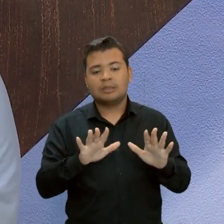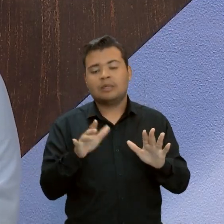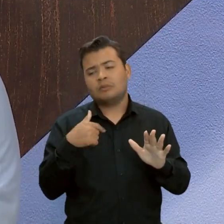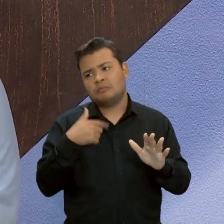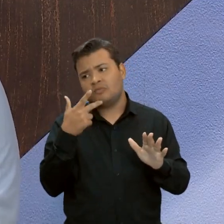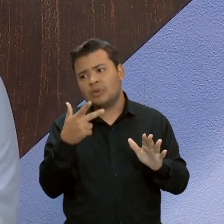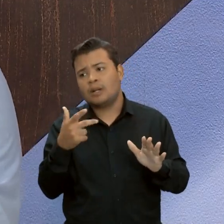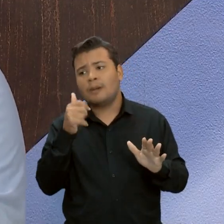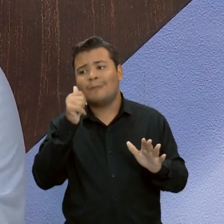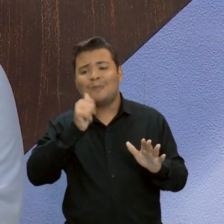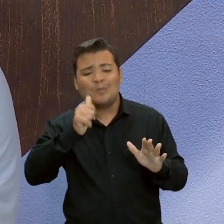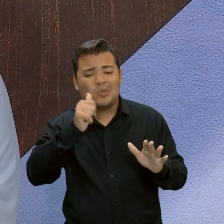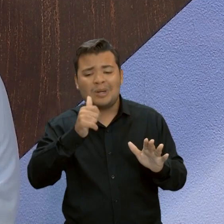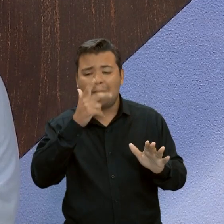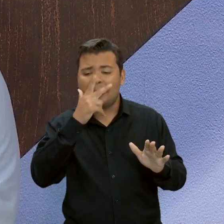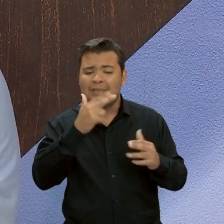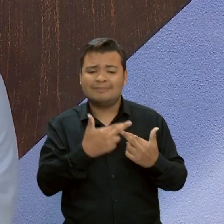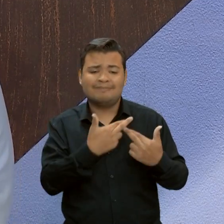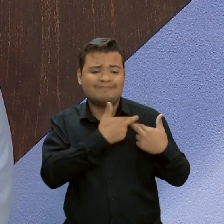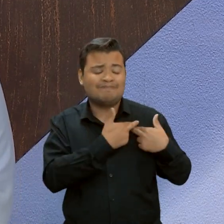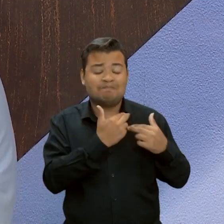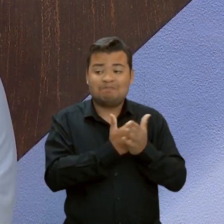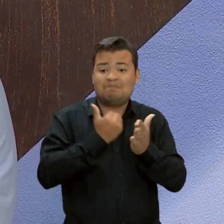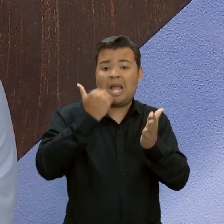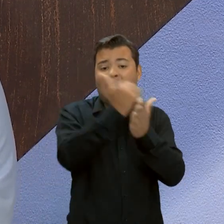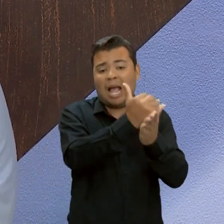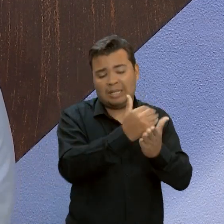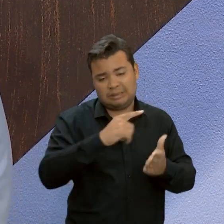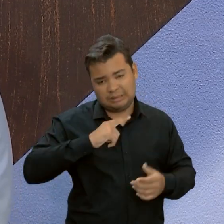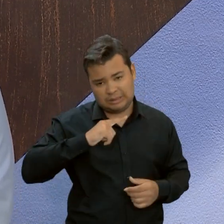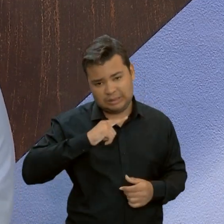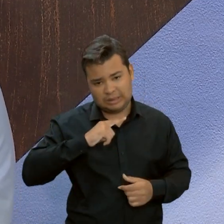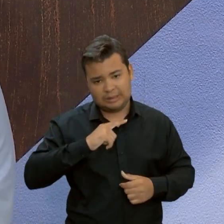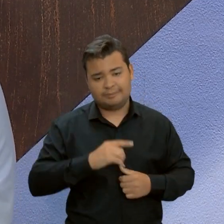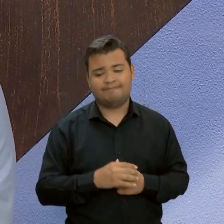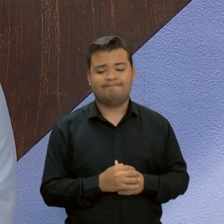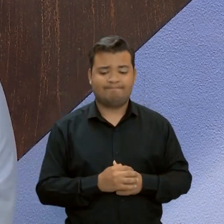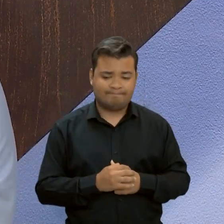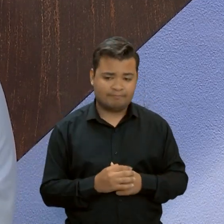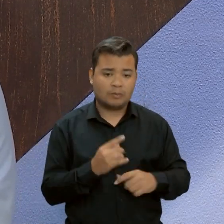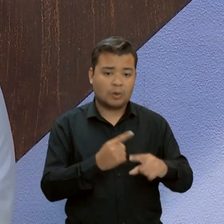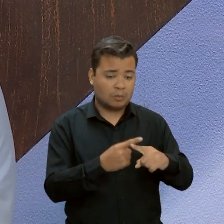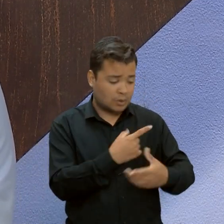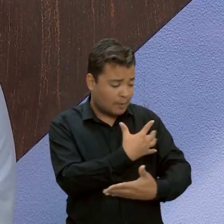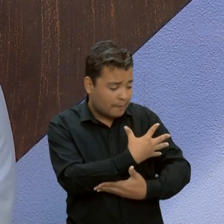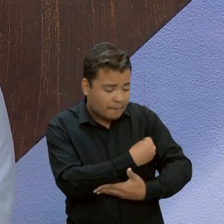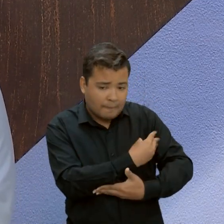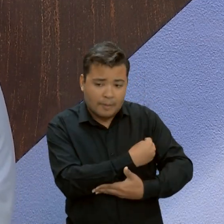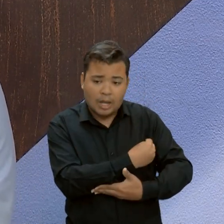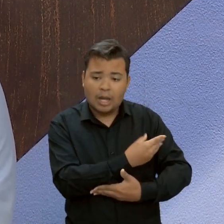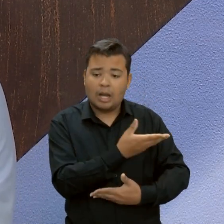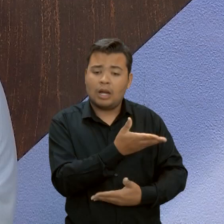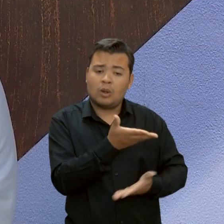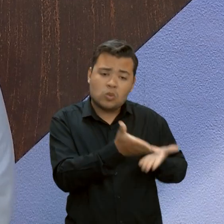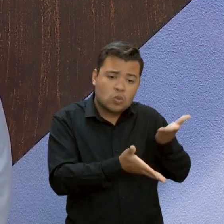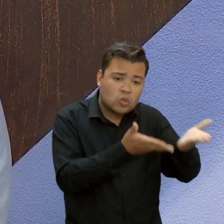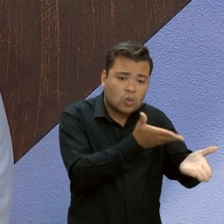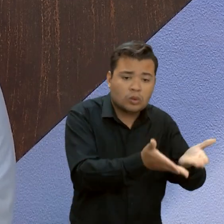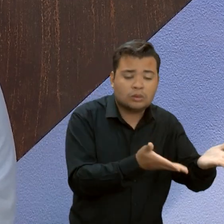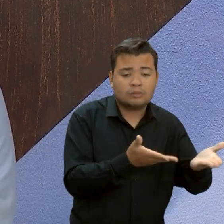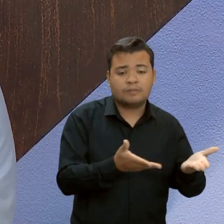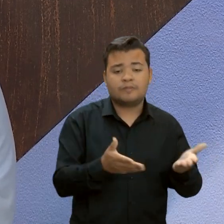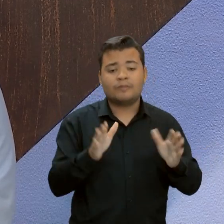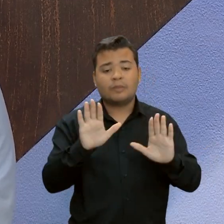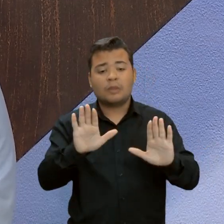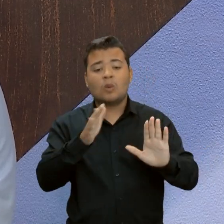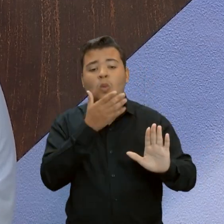mas ela tem um encargo, na verdade, um encargo maior, de estar ali amamentando, de ter ali todo aquele cuidado maior, e o homem acaba